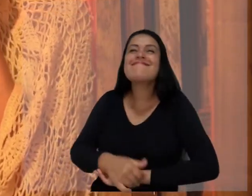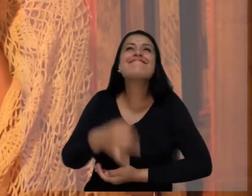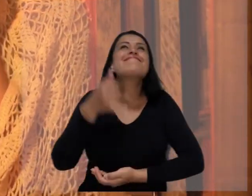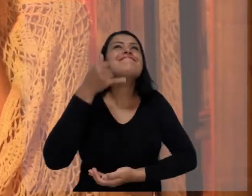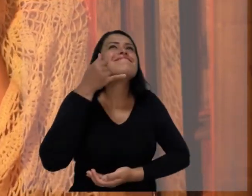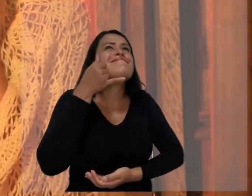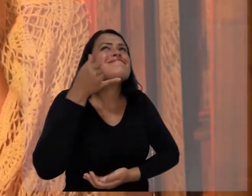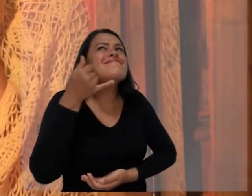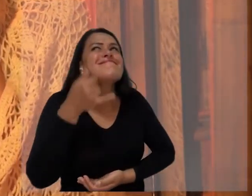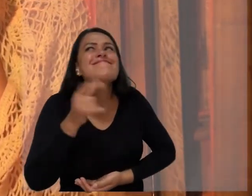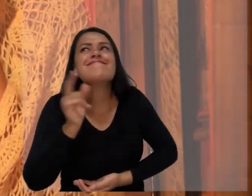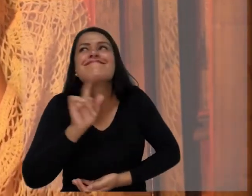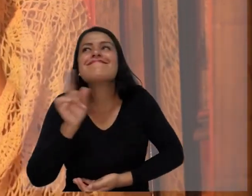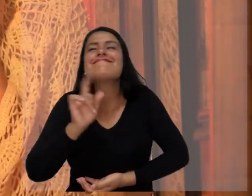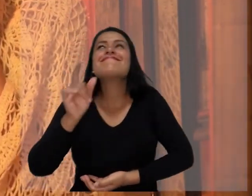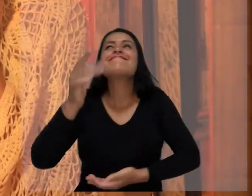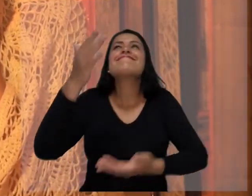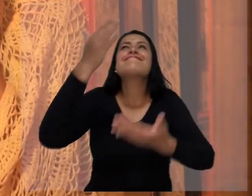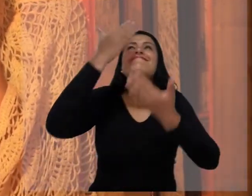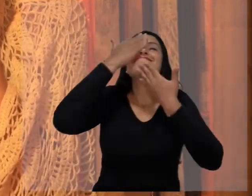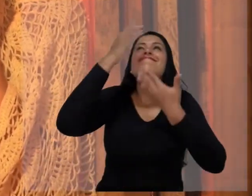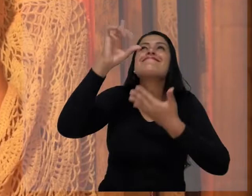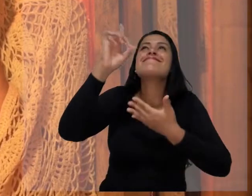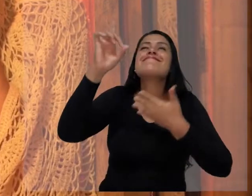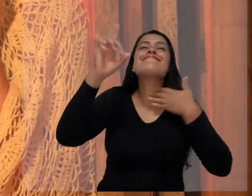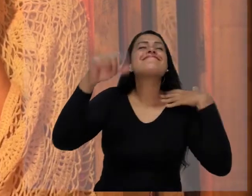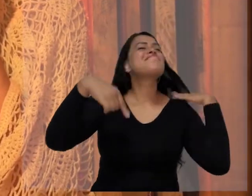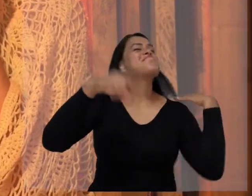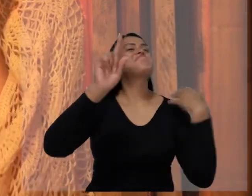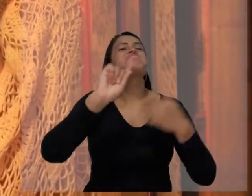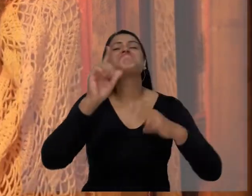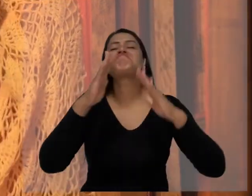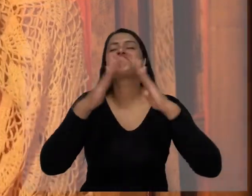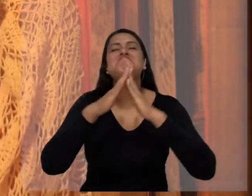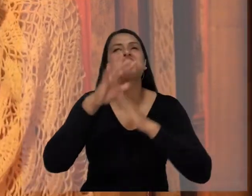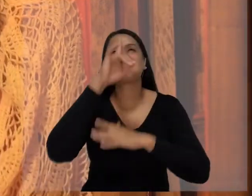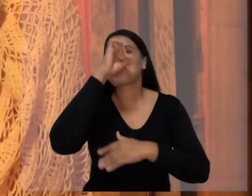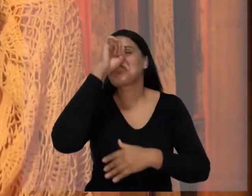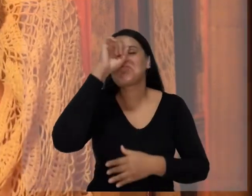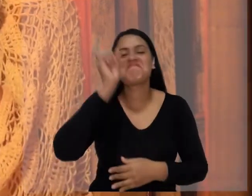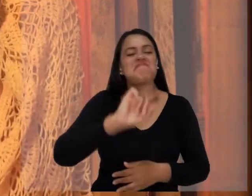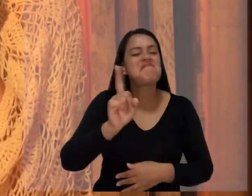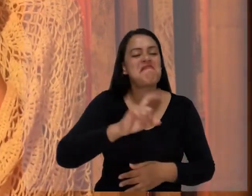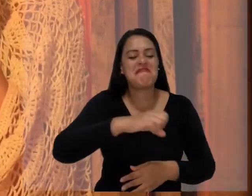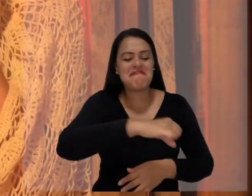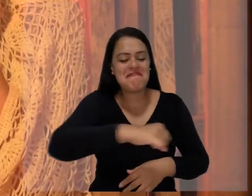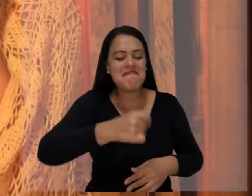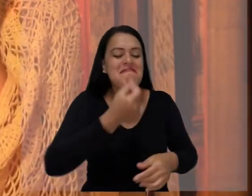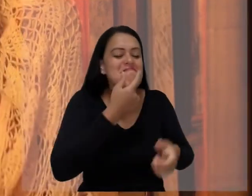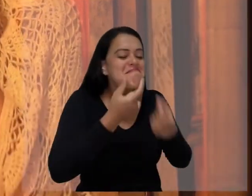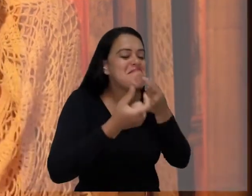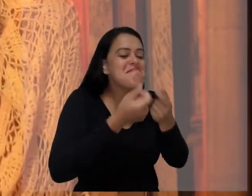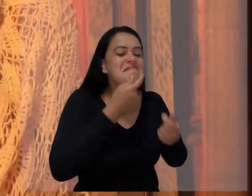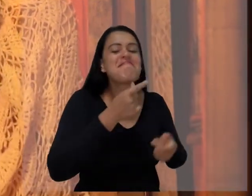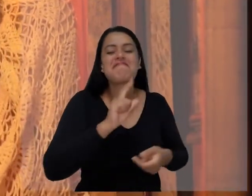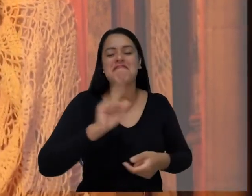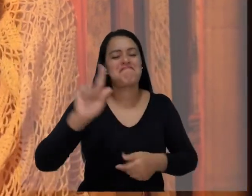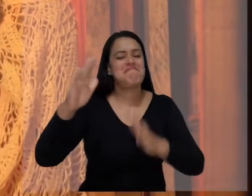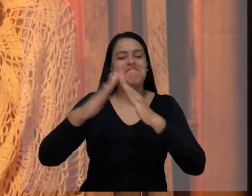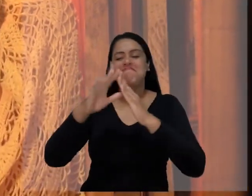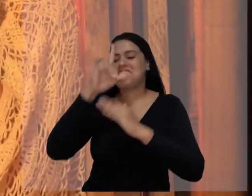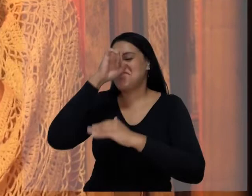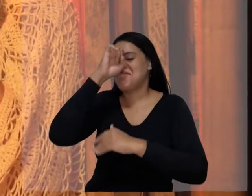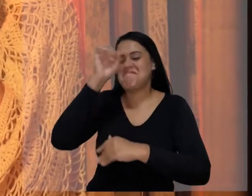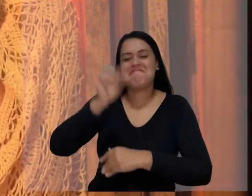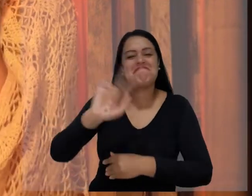Não, graças a Deus eu nunca mais fui pro hospital, né? Tenho uma gaveta cheia de remédio, mas pro hospital eu não fui